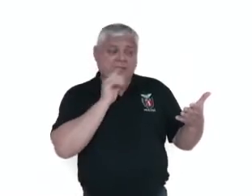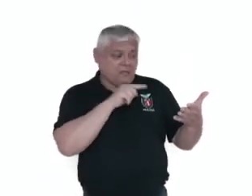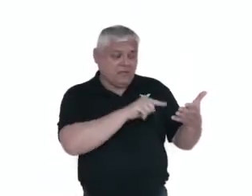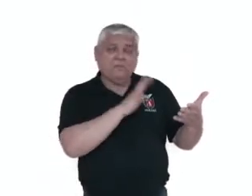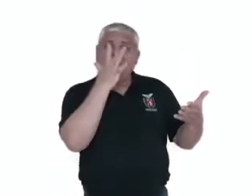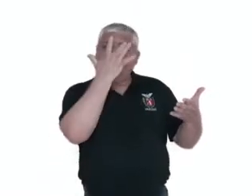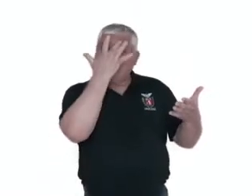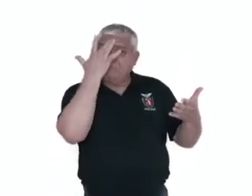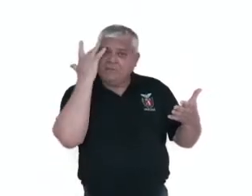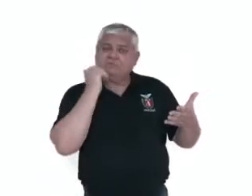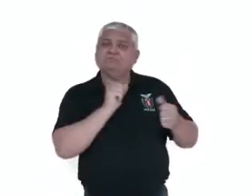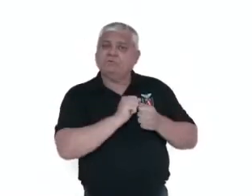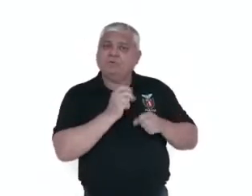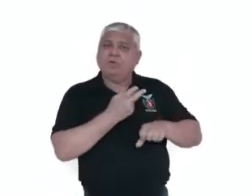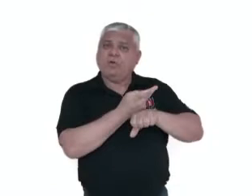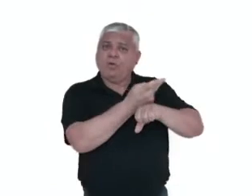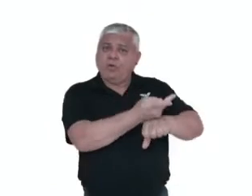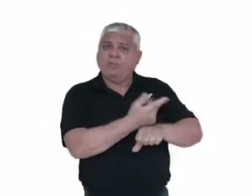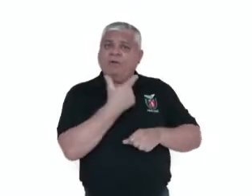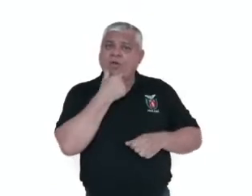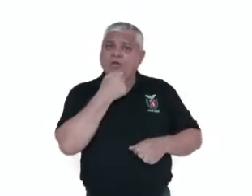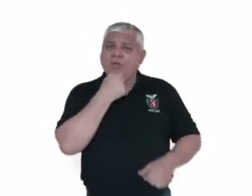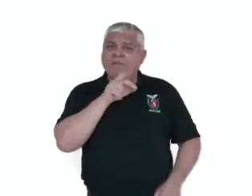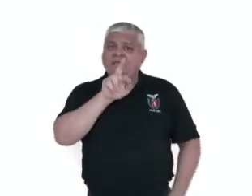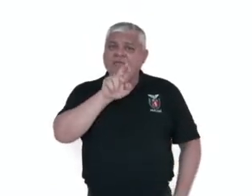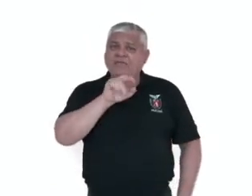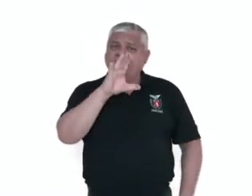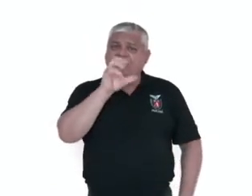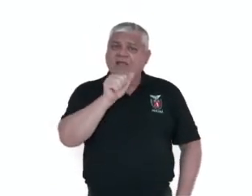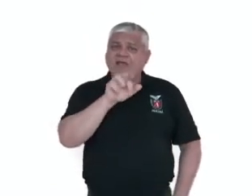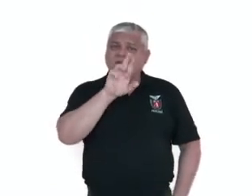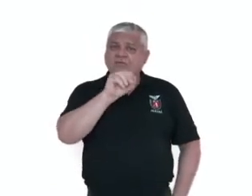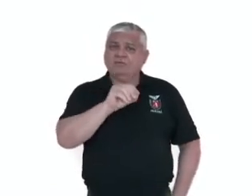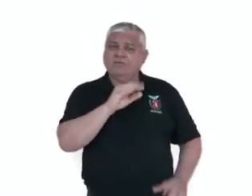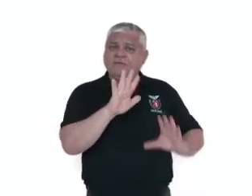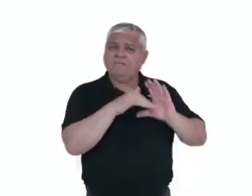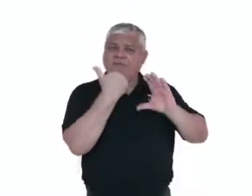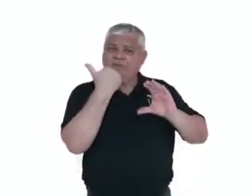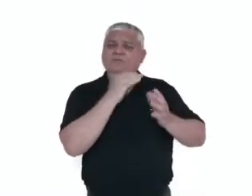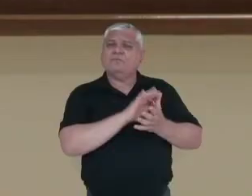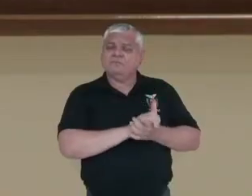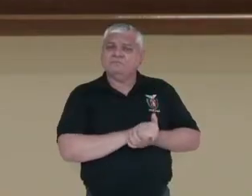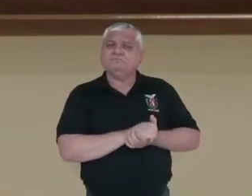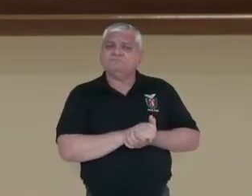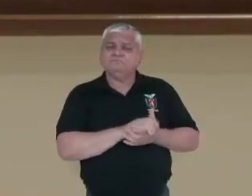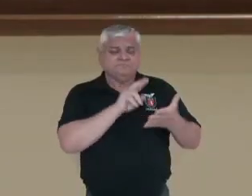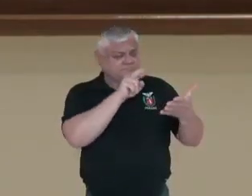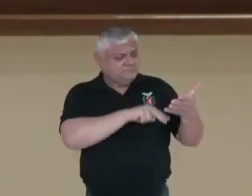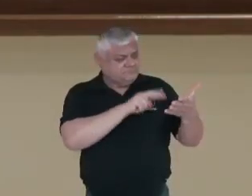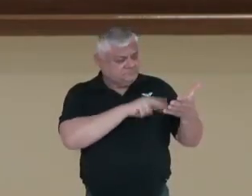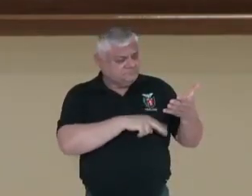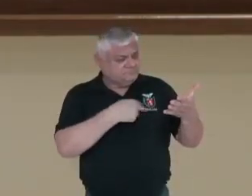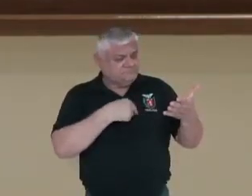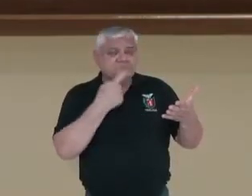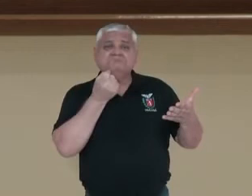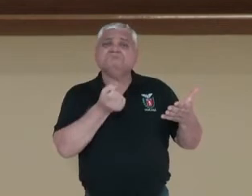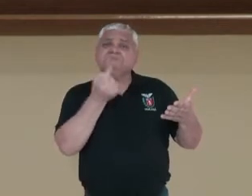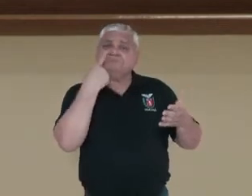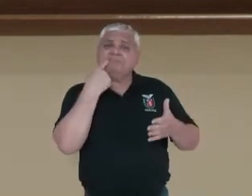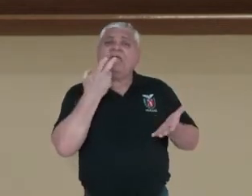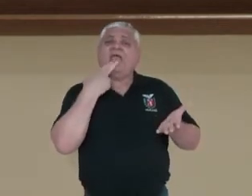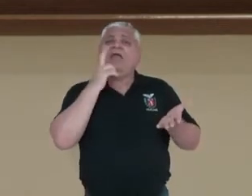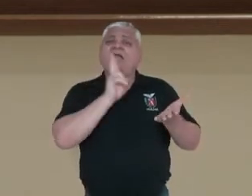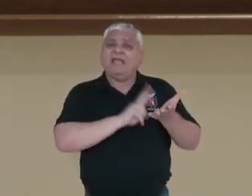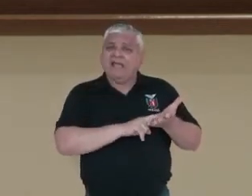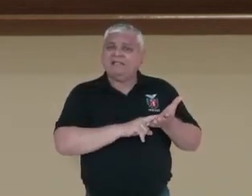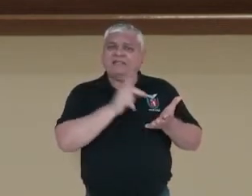de 86. Ricardo, por e-mail. Então vejam, que a maneira, quando fala carta do leitor, não significa que tem que